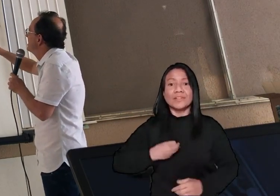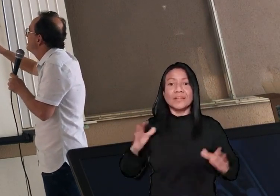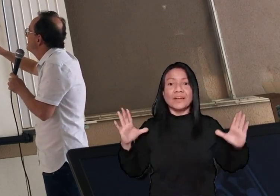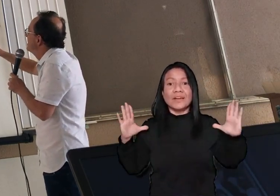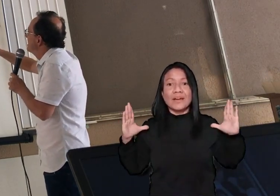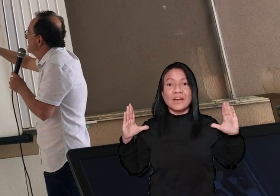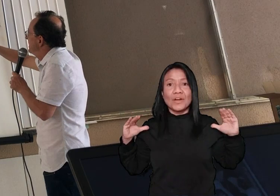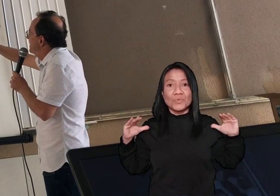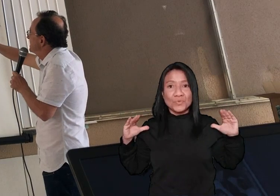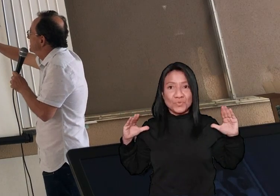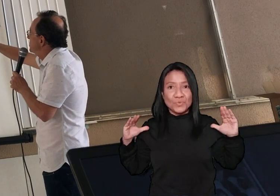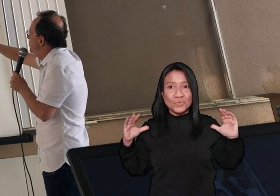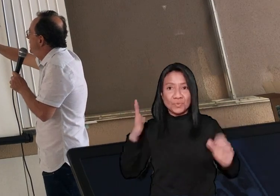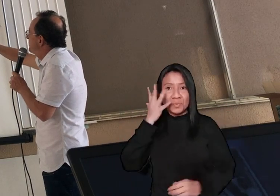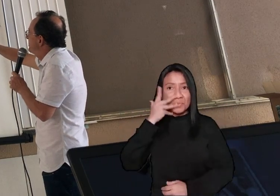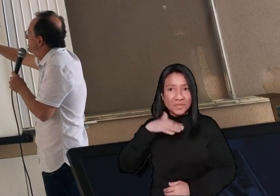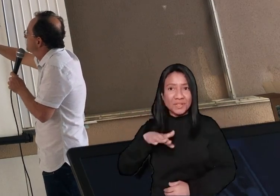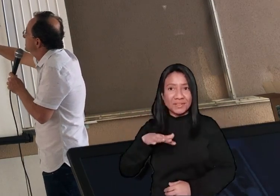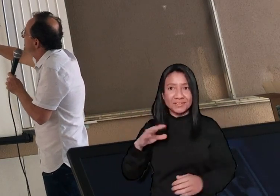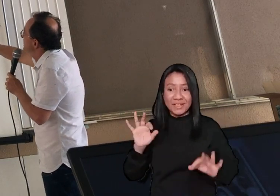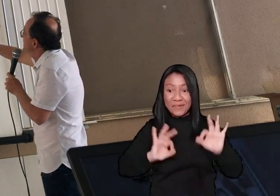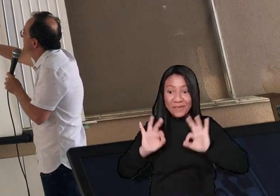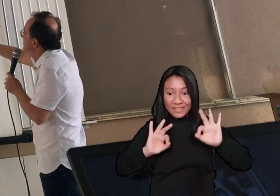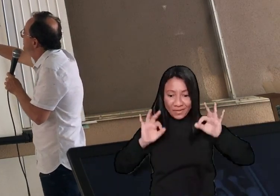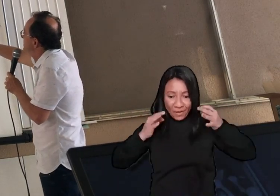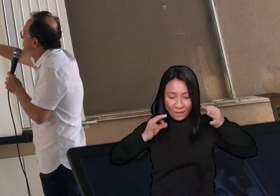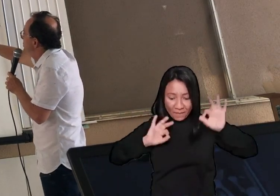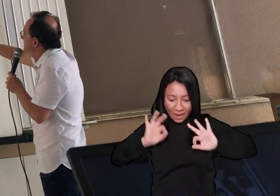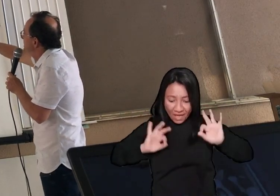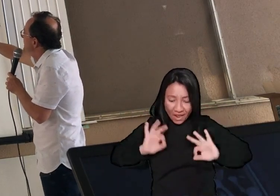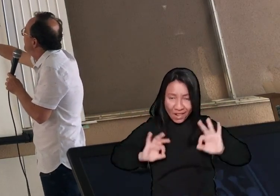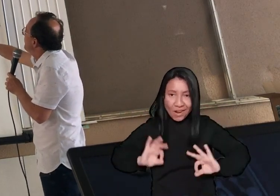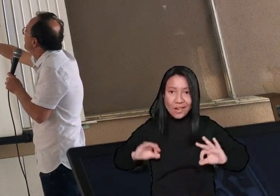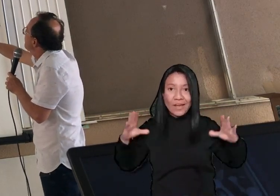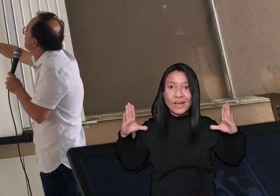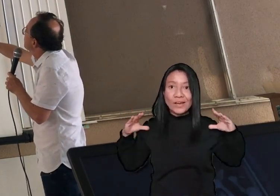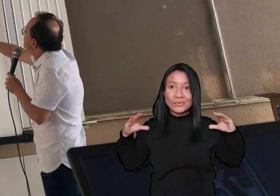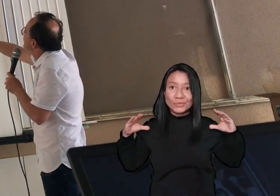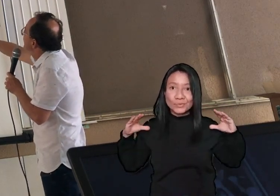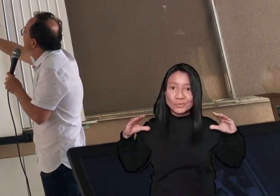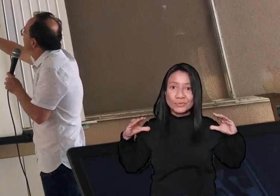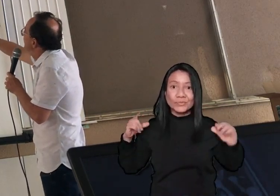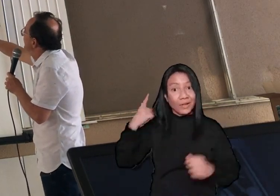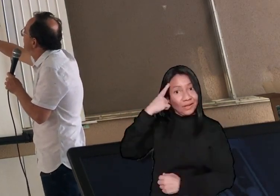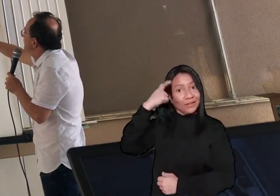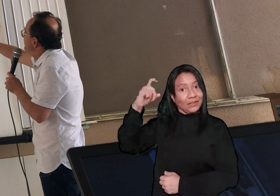Tá? Essas 4 pessoas,